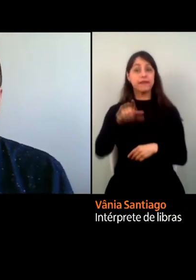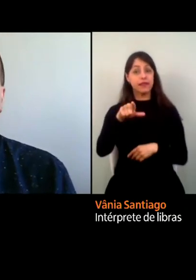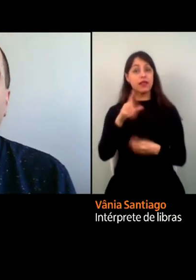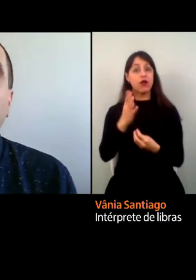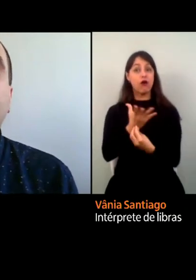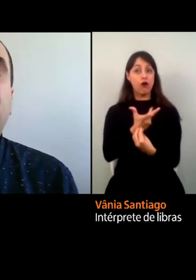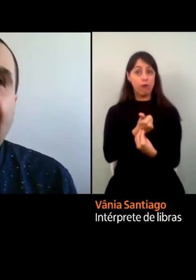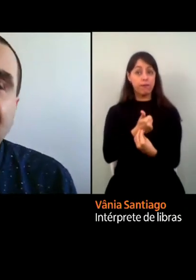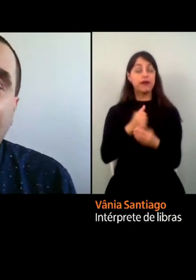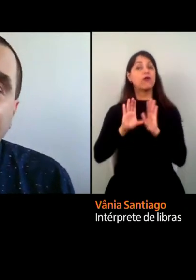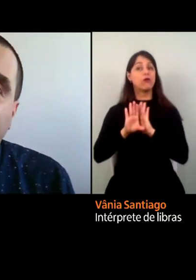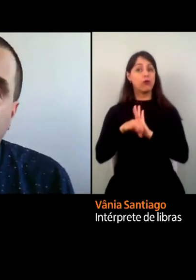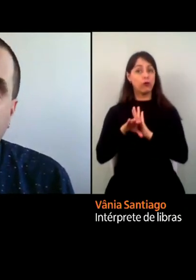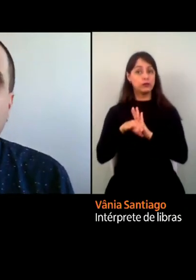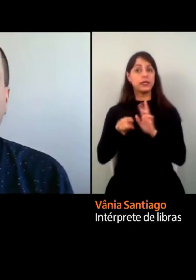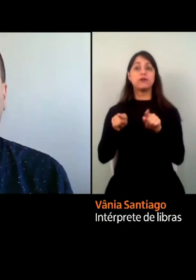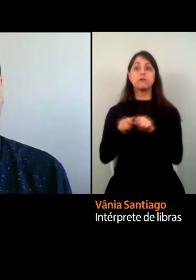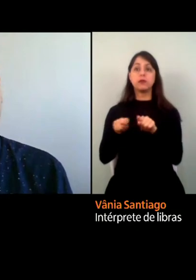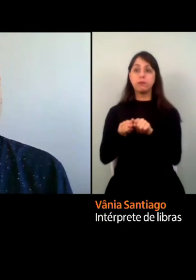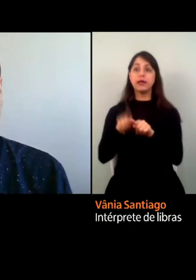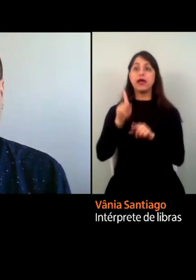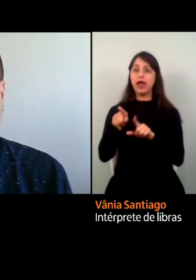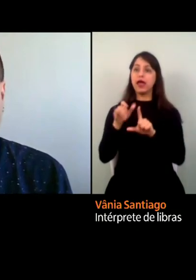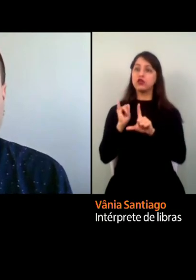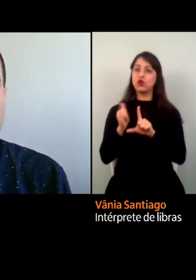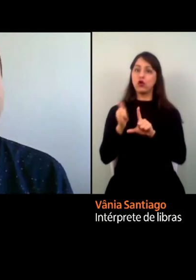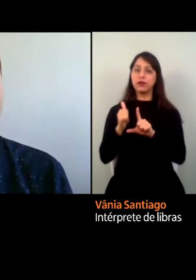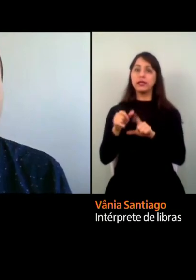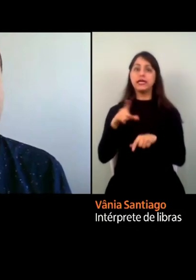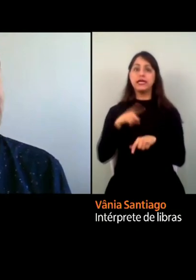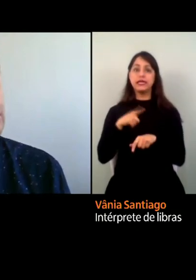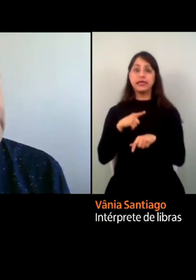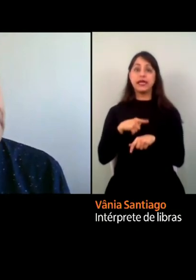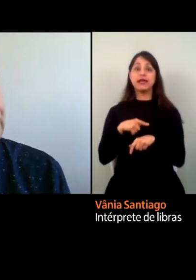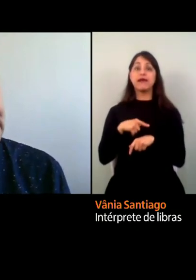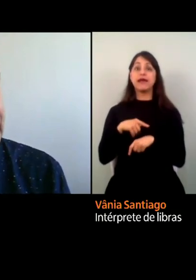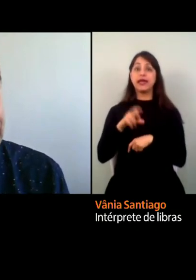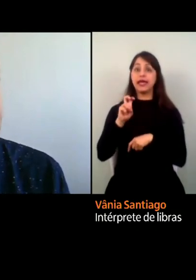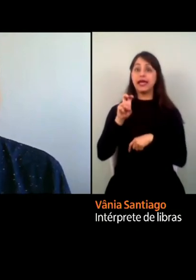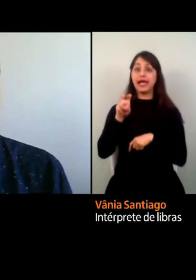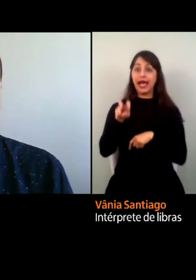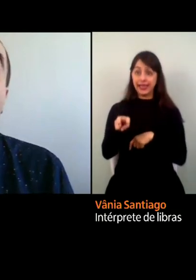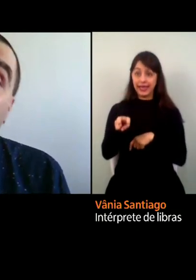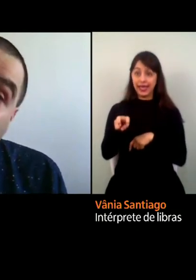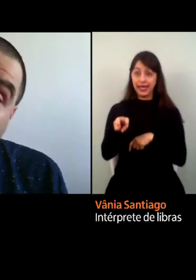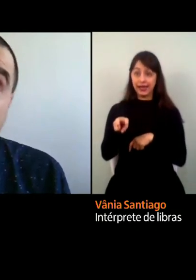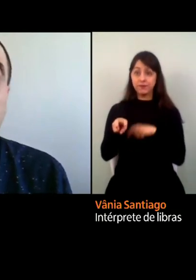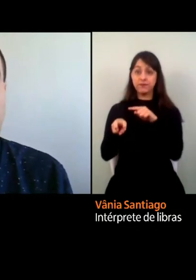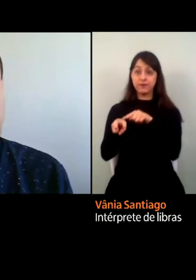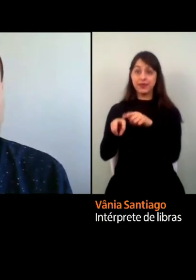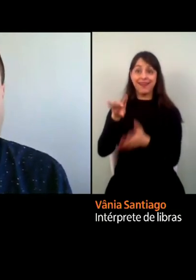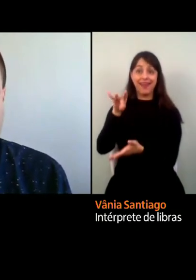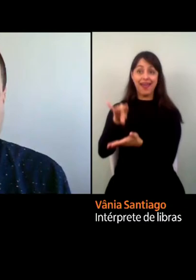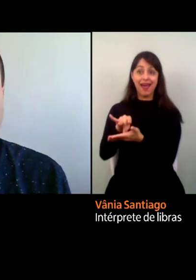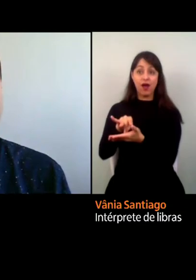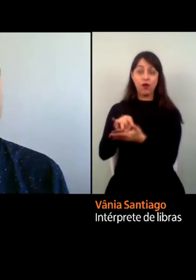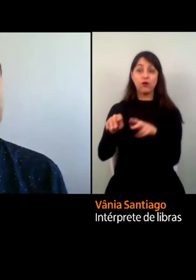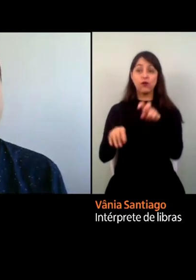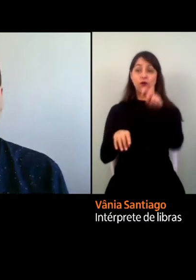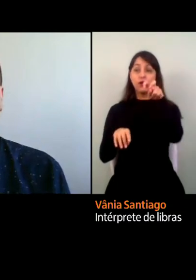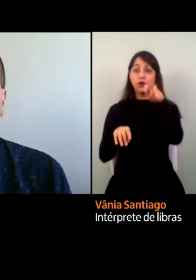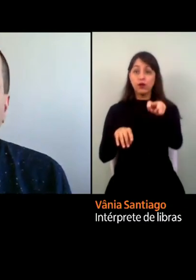documental, temos três cadeiras: o próprio objeto, a fotografia e a palavra do